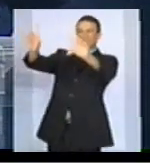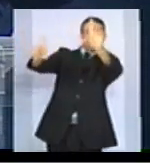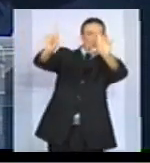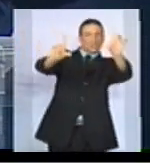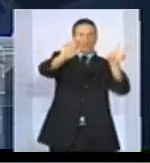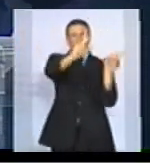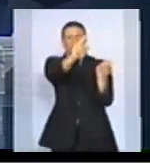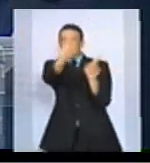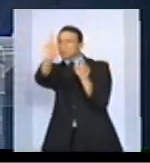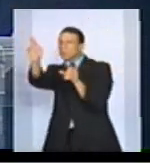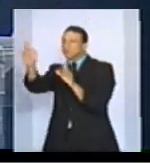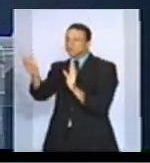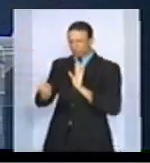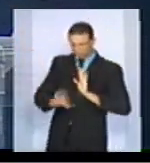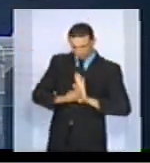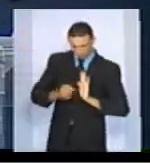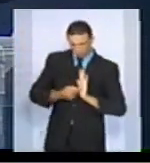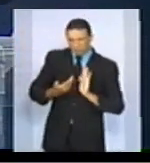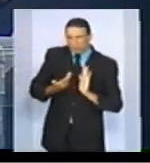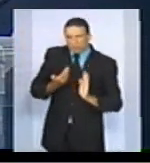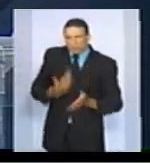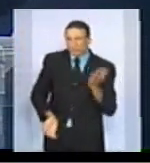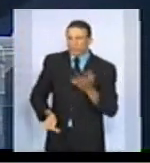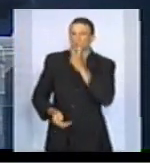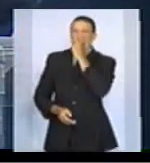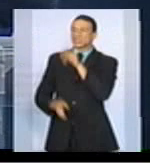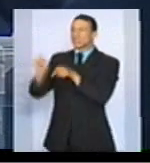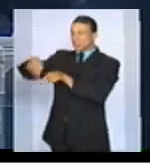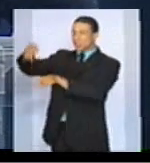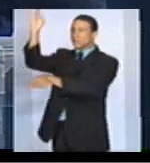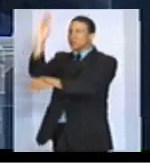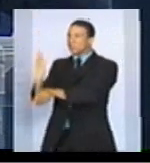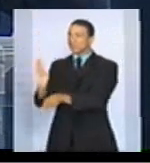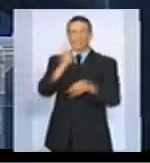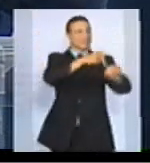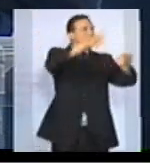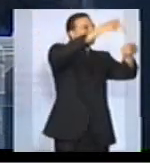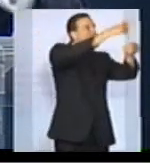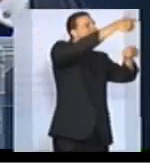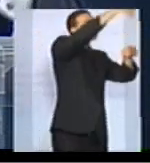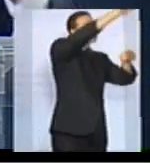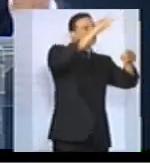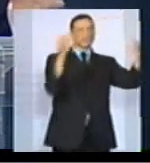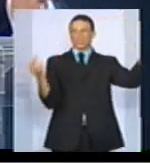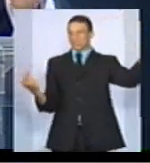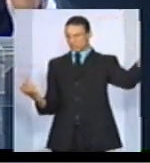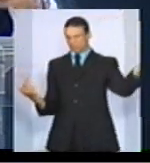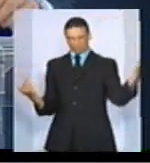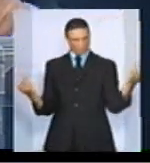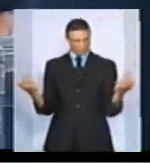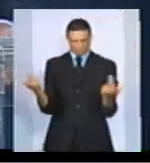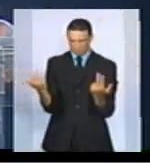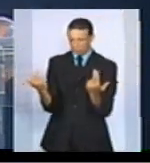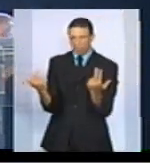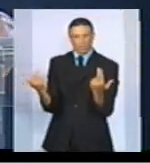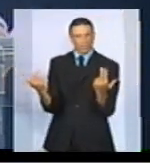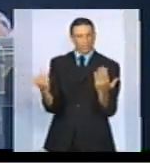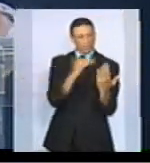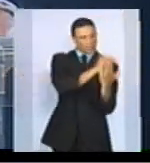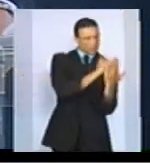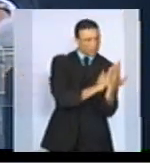de conteúdo Então os canais internacionais vão ficar parecido com os brasileiros os brasileiros com os internacionais porque os canais brasileiros também tem conteúdos